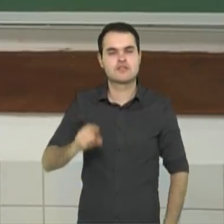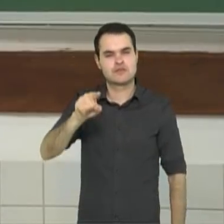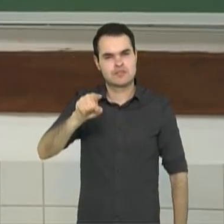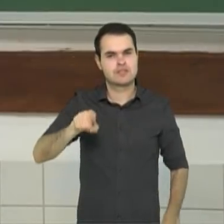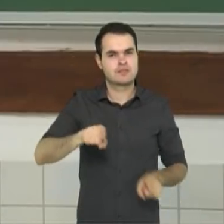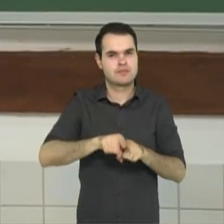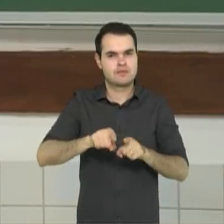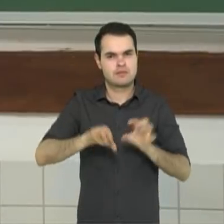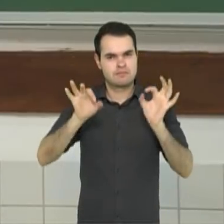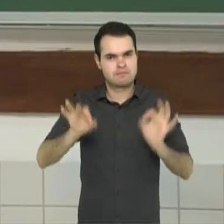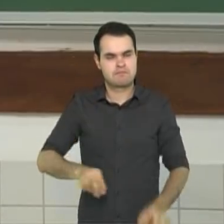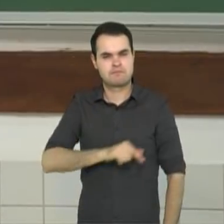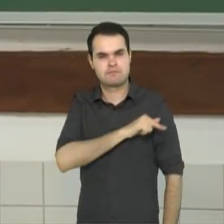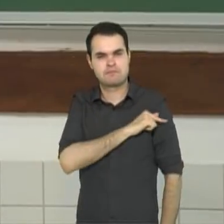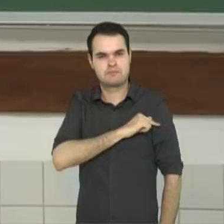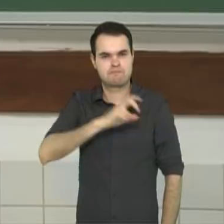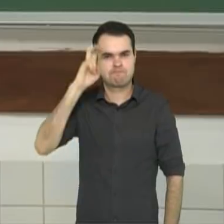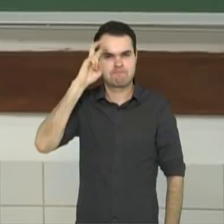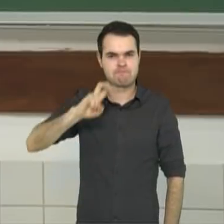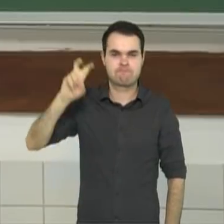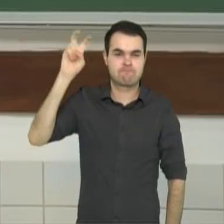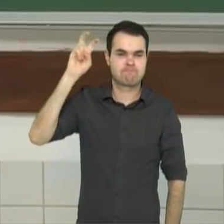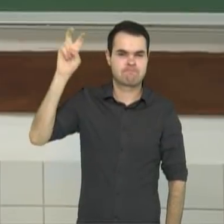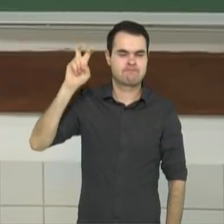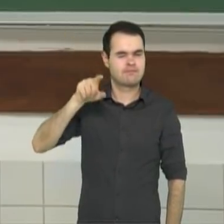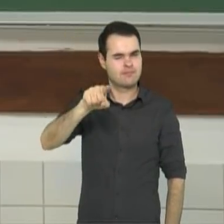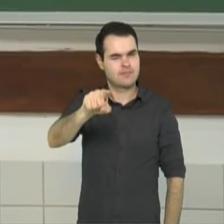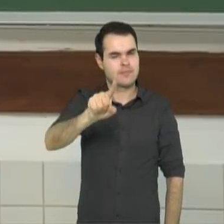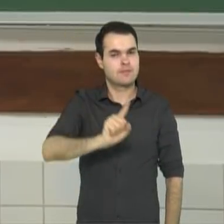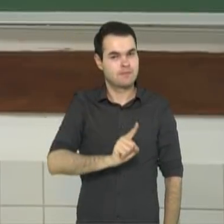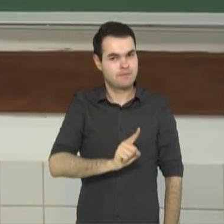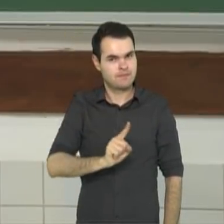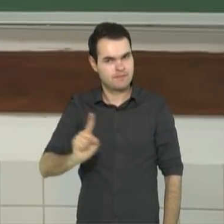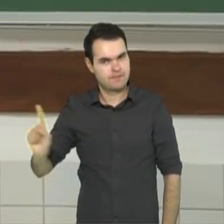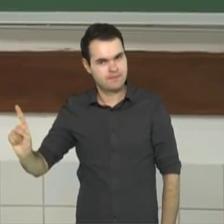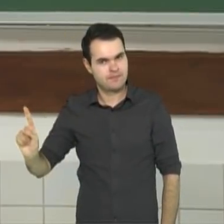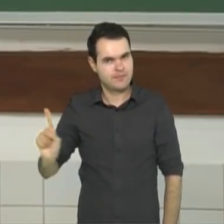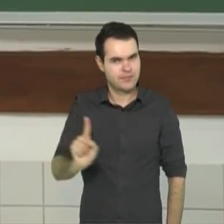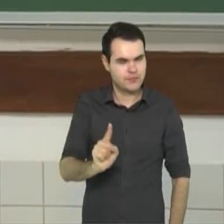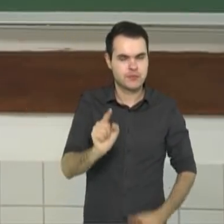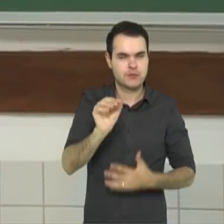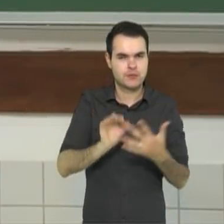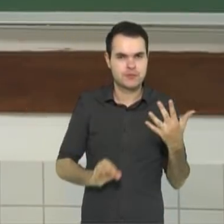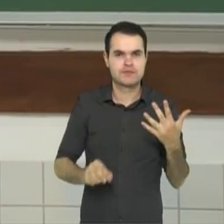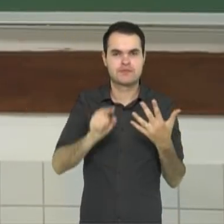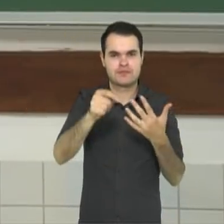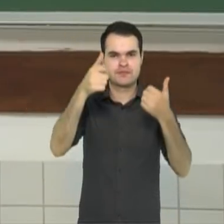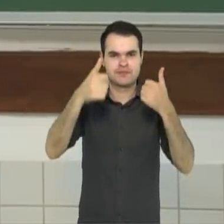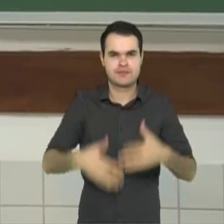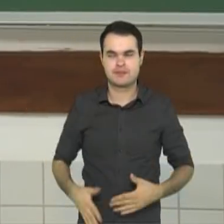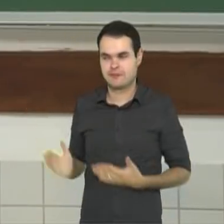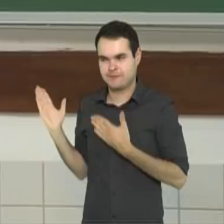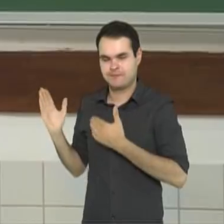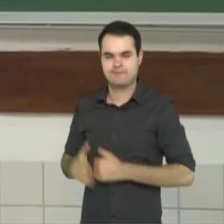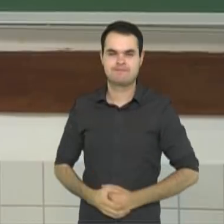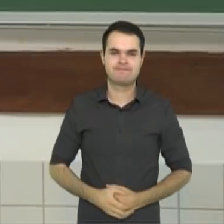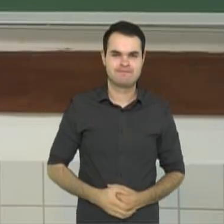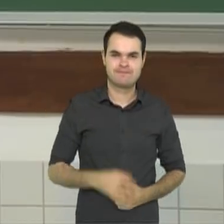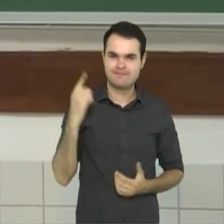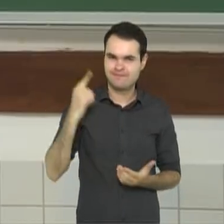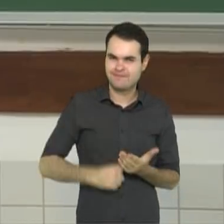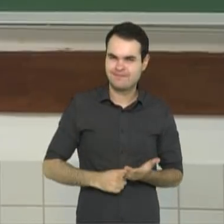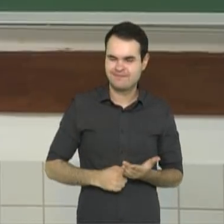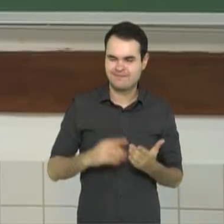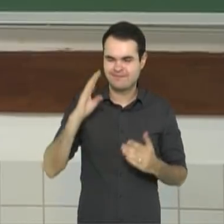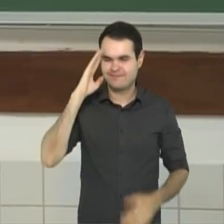porque o 7º ano é inteligentíssimo. Então faz assim, a professora daqui a pouco volta e corrige e explica essa questão para vocês.